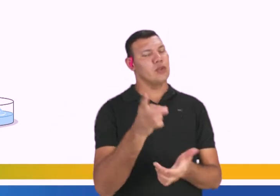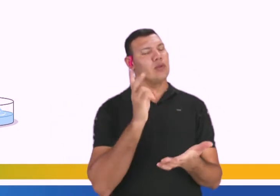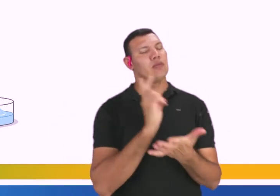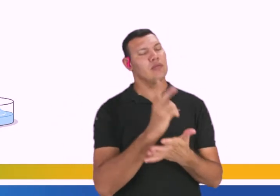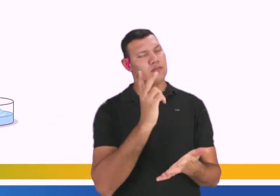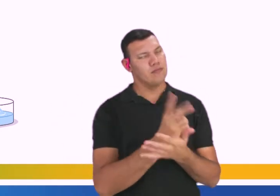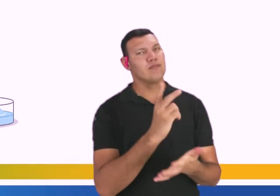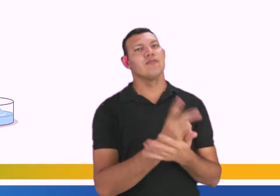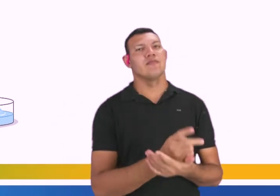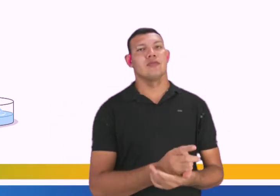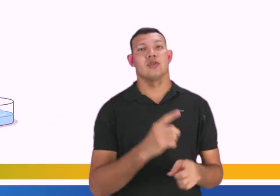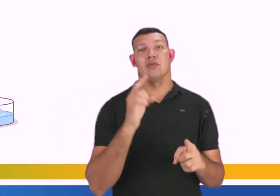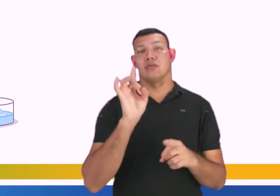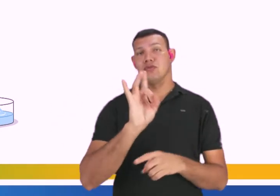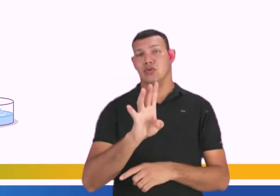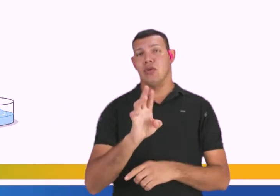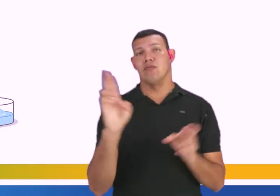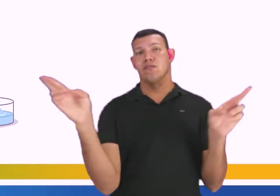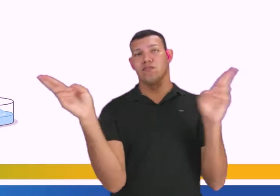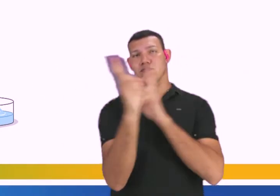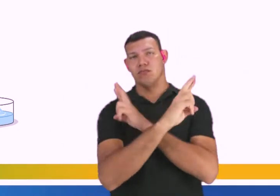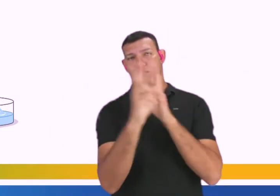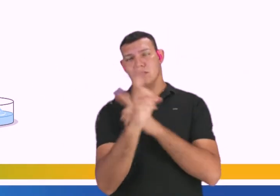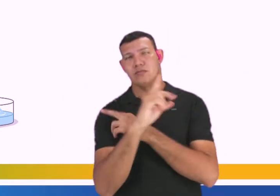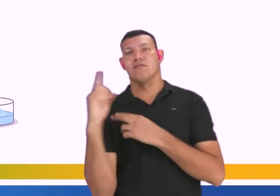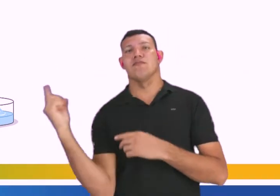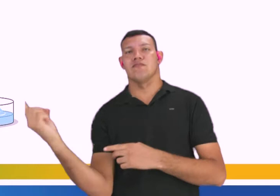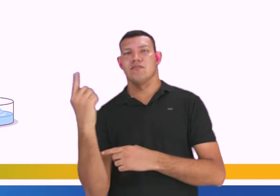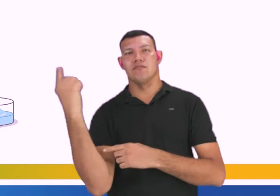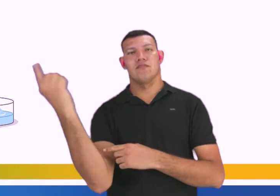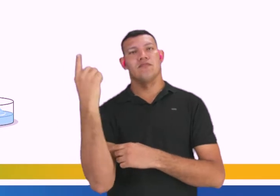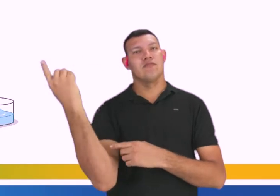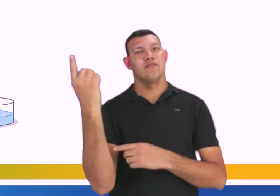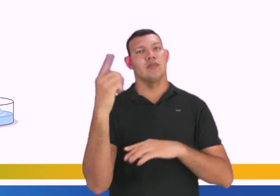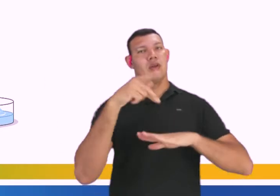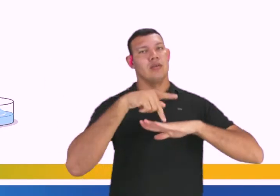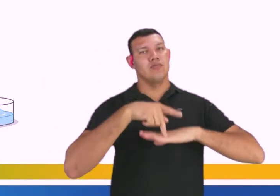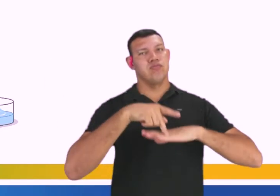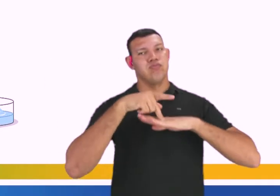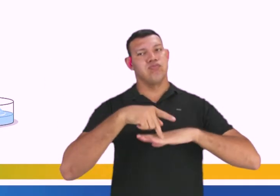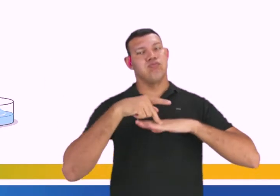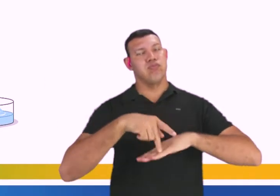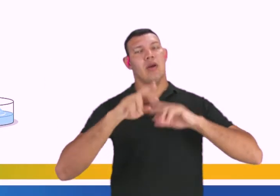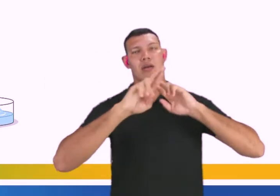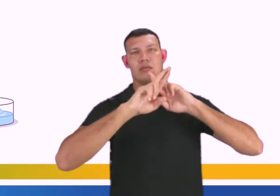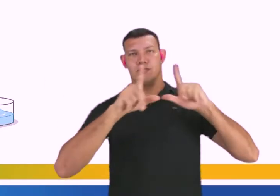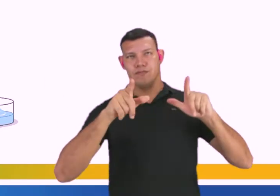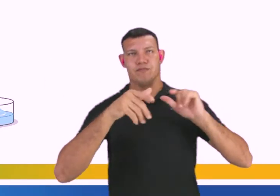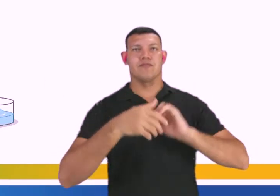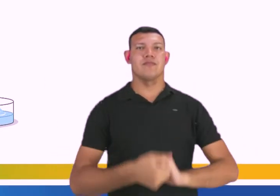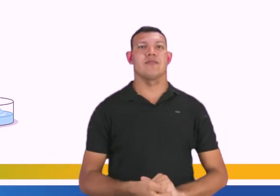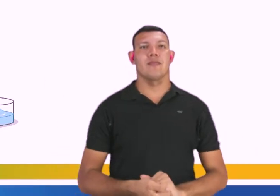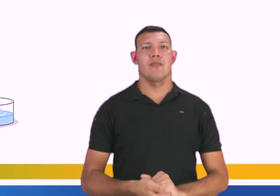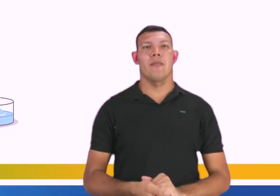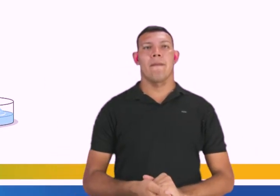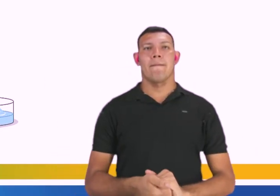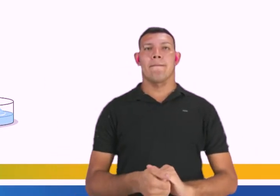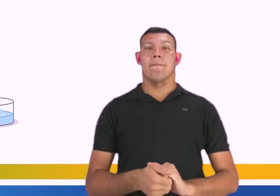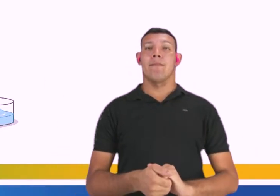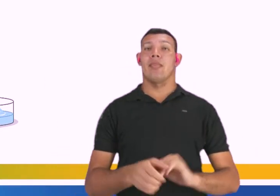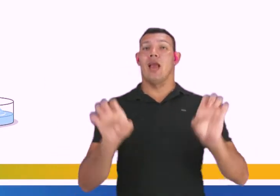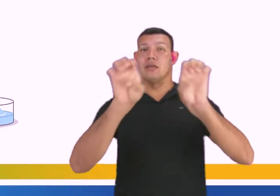mas só por conta dessa altura ali vai dar uma pressão final diferente. E aí, nós temos a equação P igual